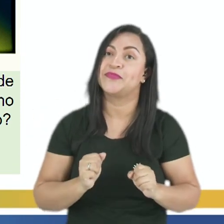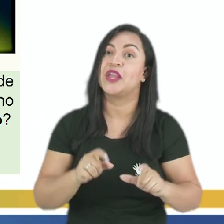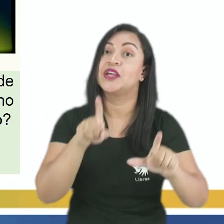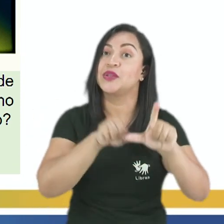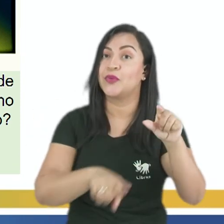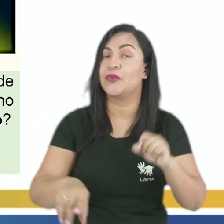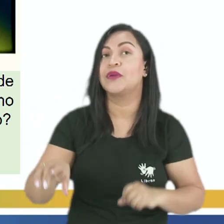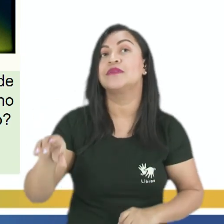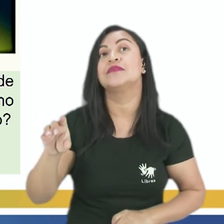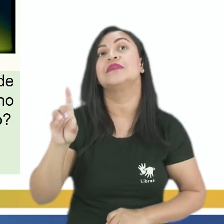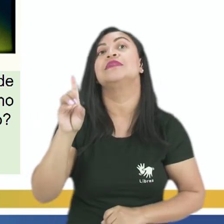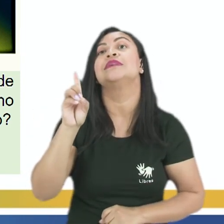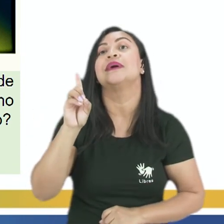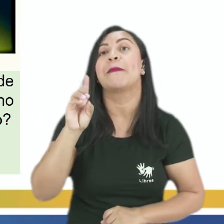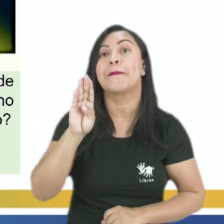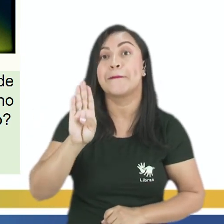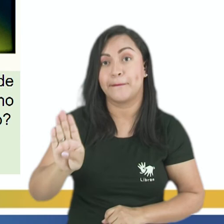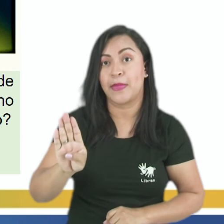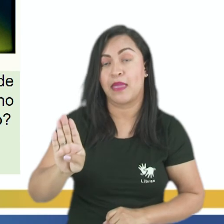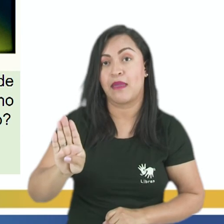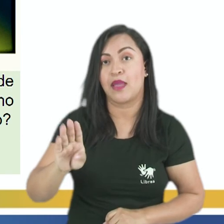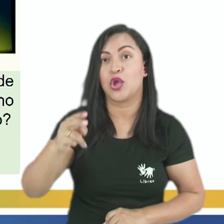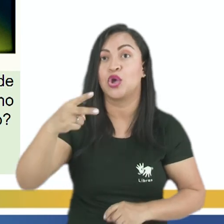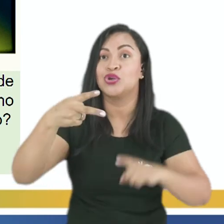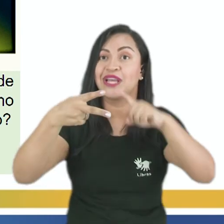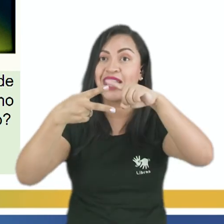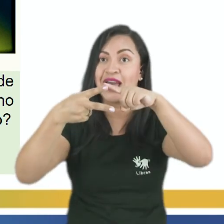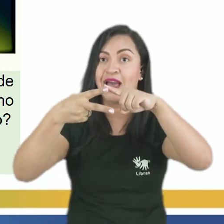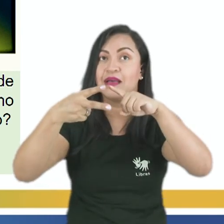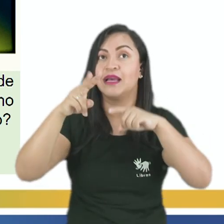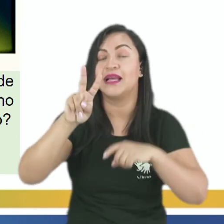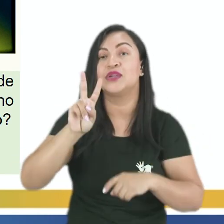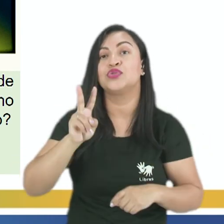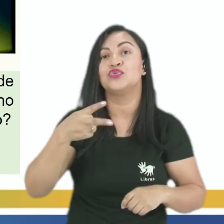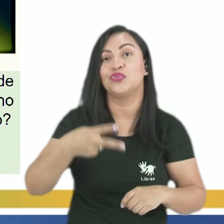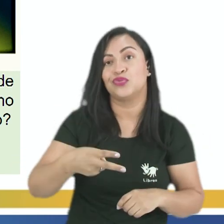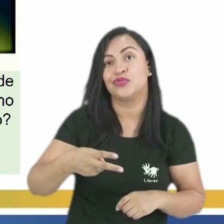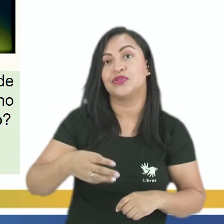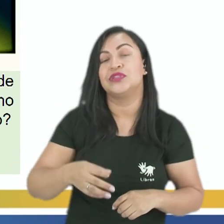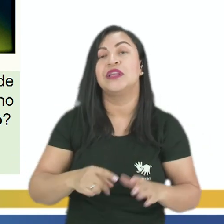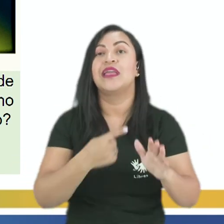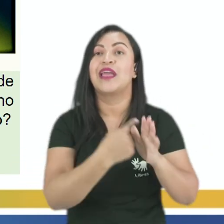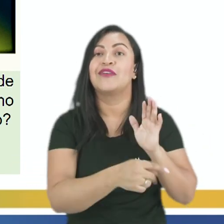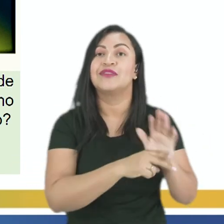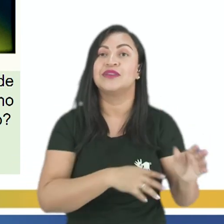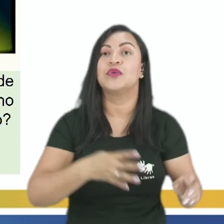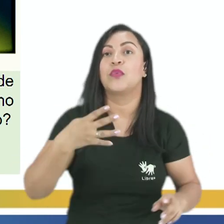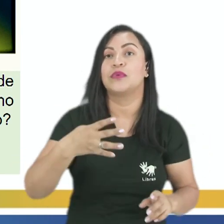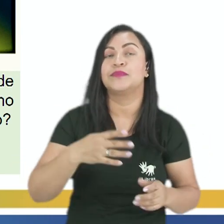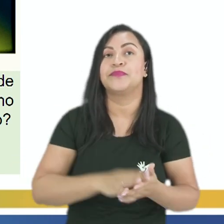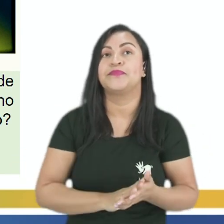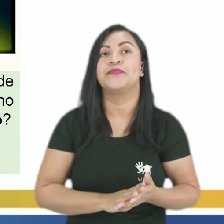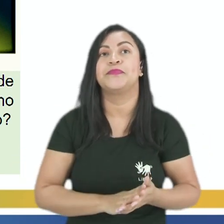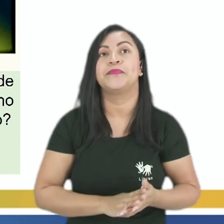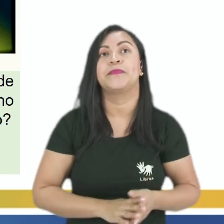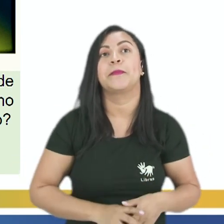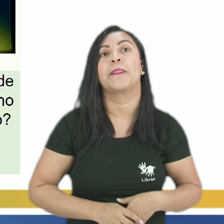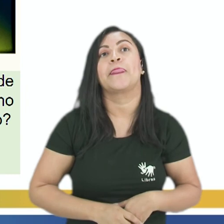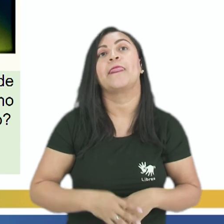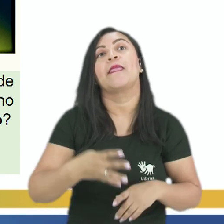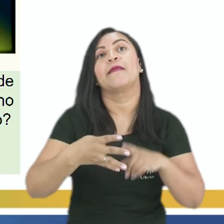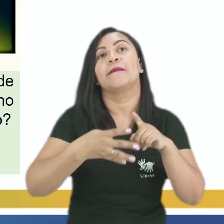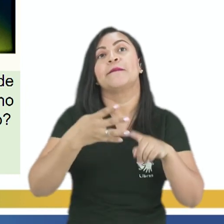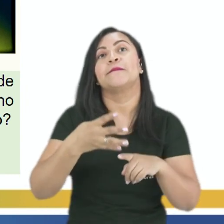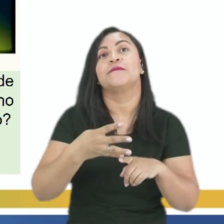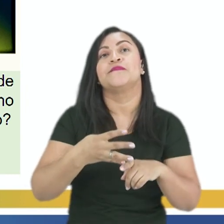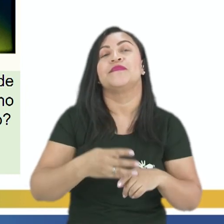alternativa correta é a letra B, 2 e 4. E a última questão, a redução de edemas provocados